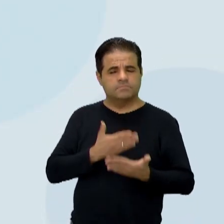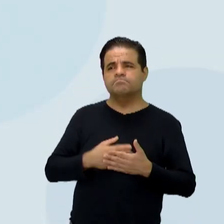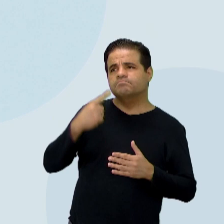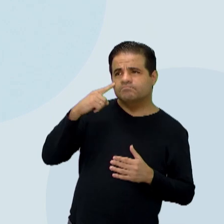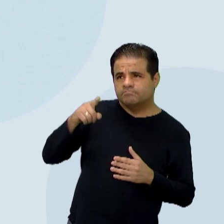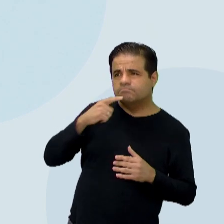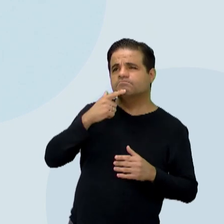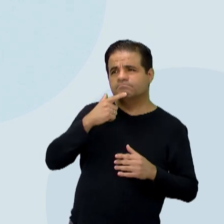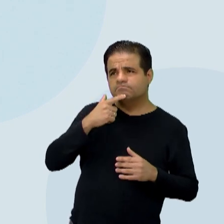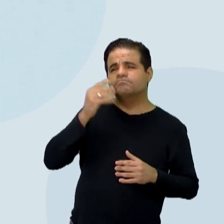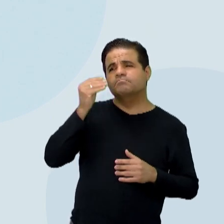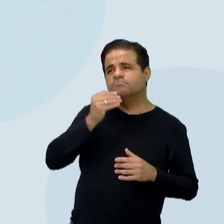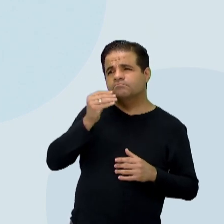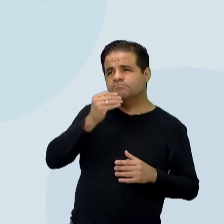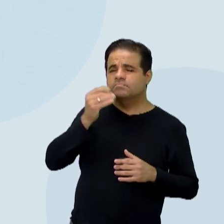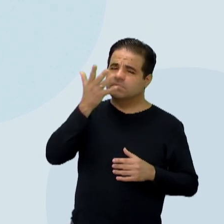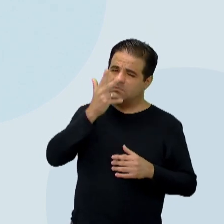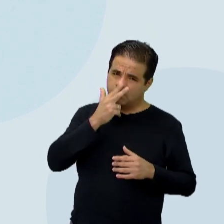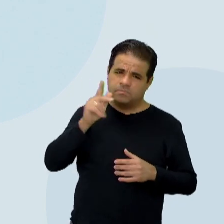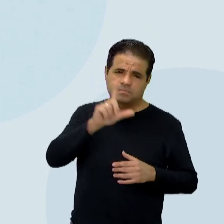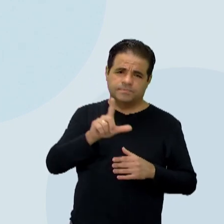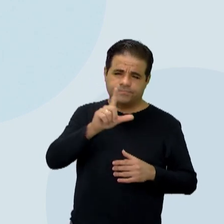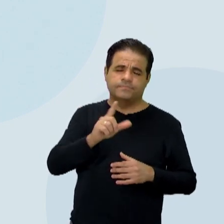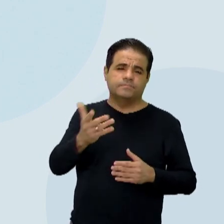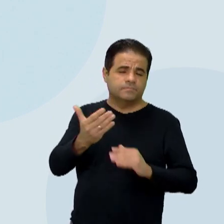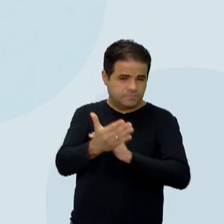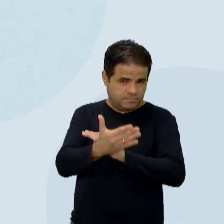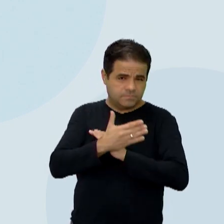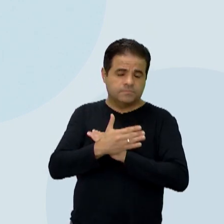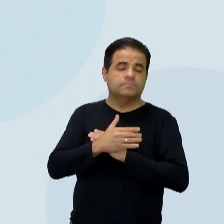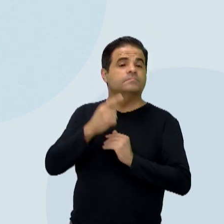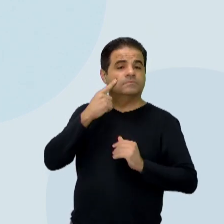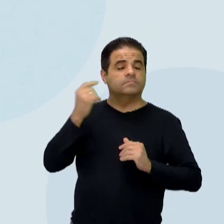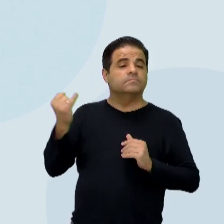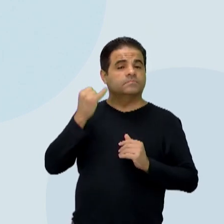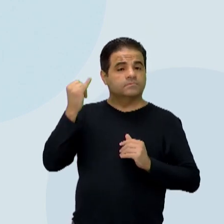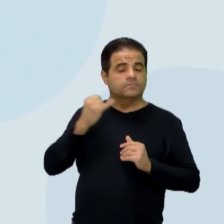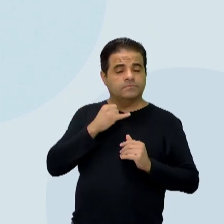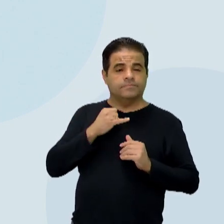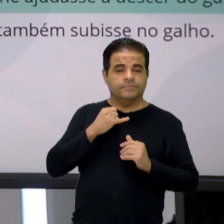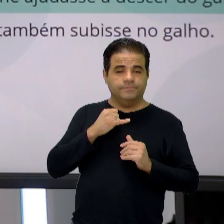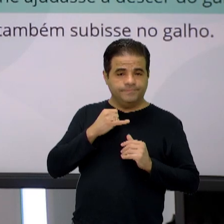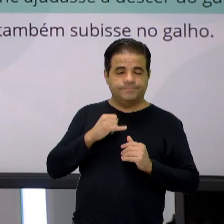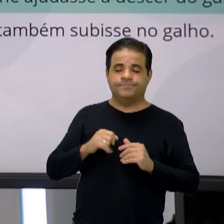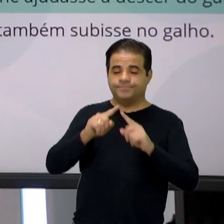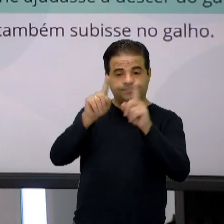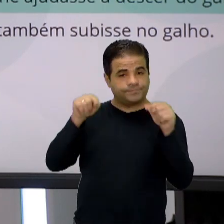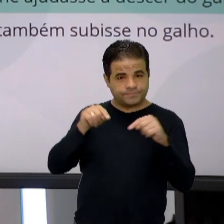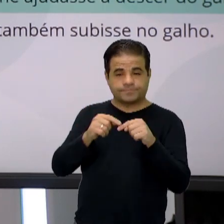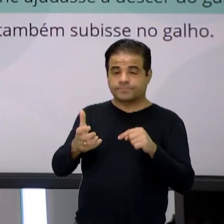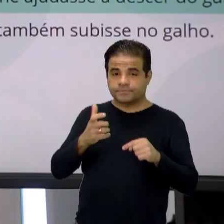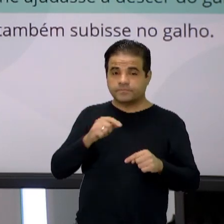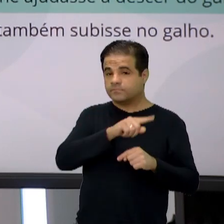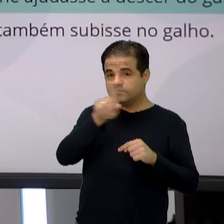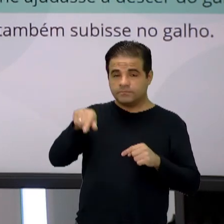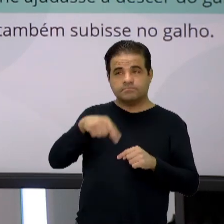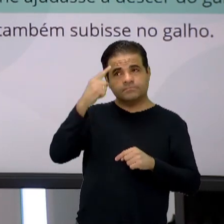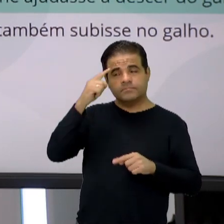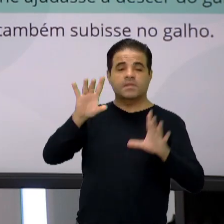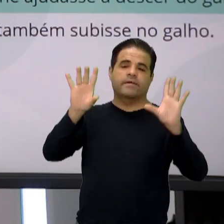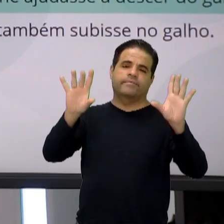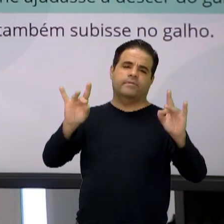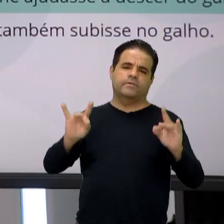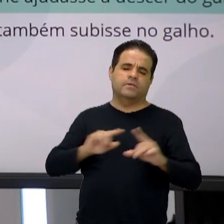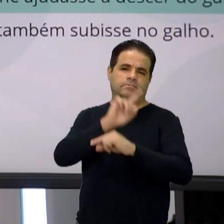fala assim, não, isso aí é bem óbvio que ele ia querer uma ajuda. Mas olha a importância, o que o quadrinho quer trazer, a importância de você detalhar